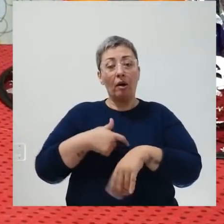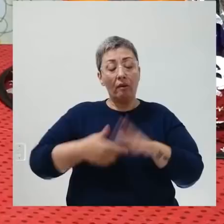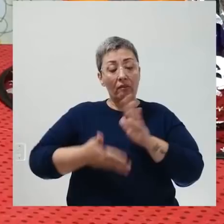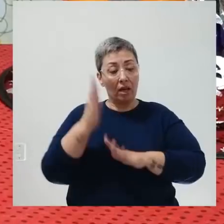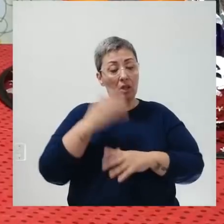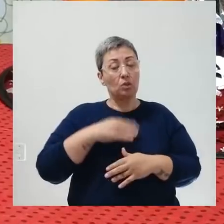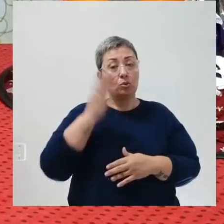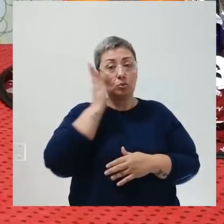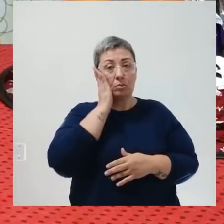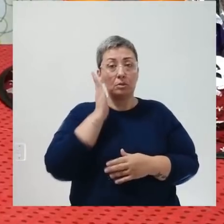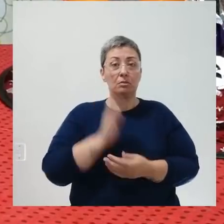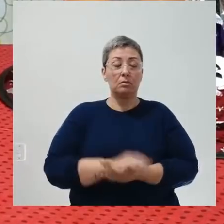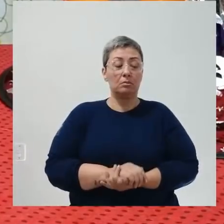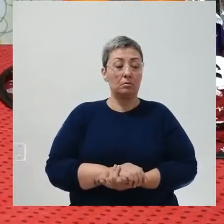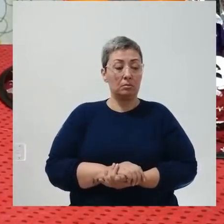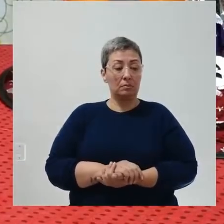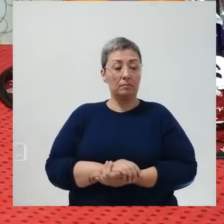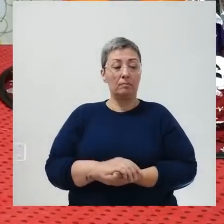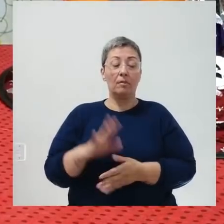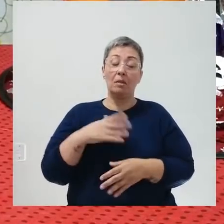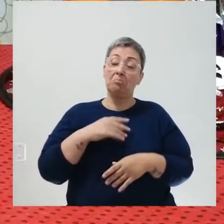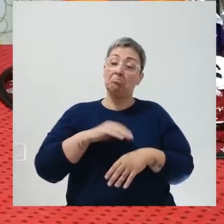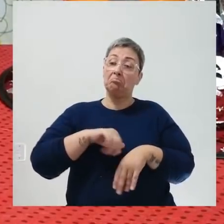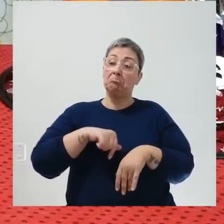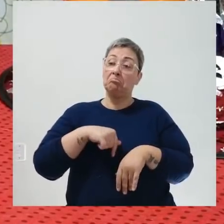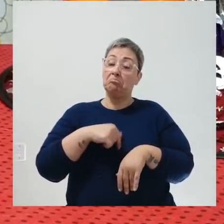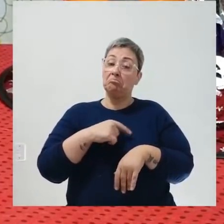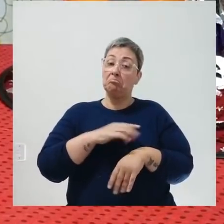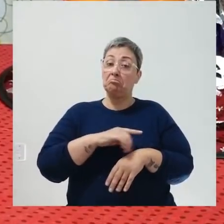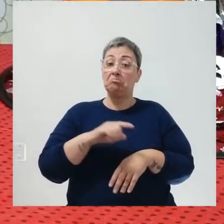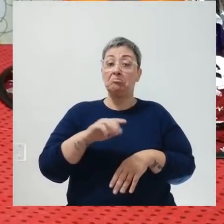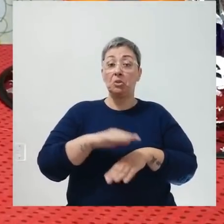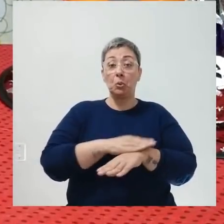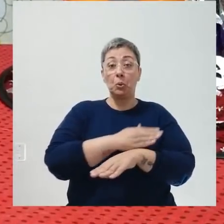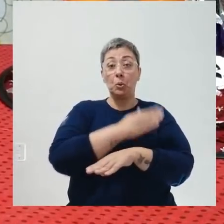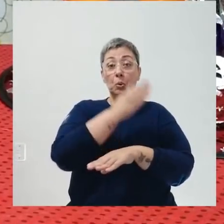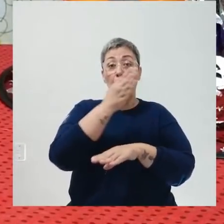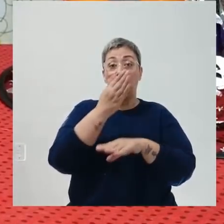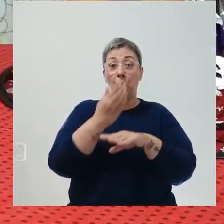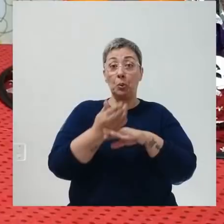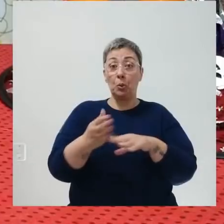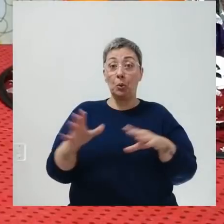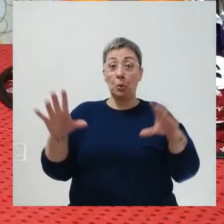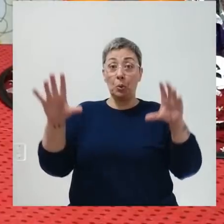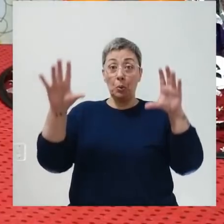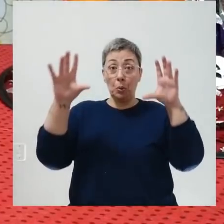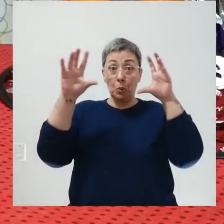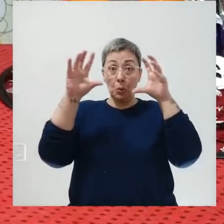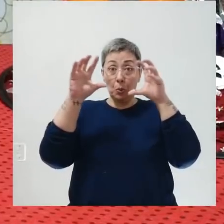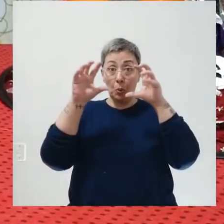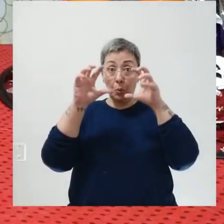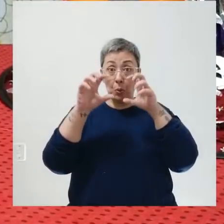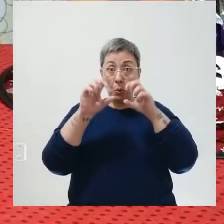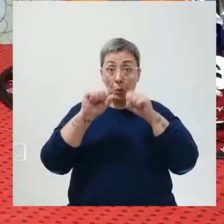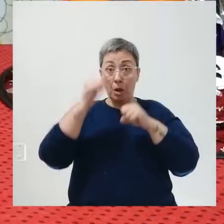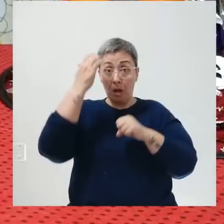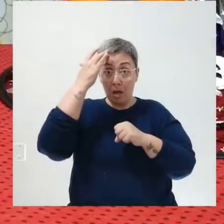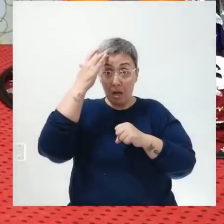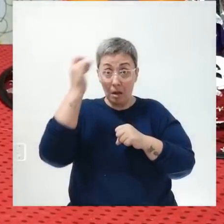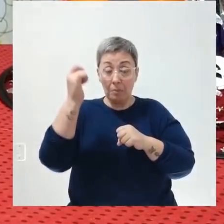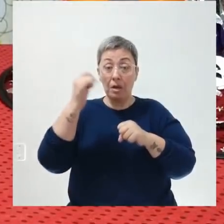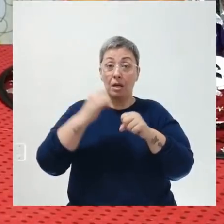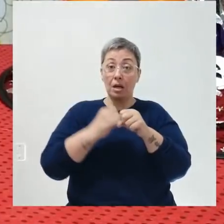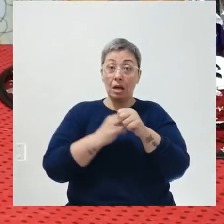ir dormir. Bom, passou o dia, a noite veio e no outro dia,